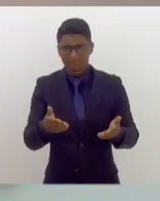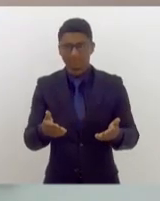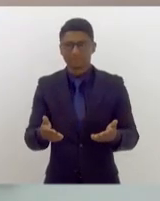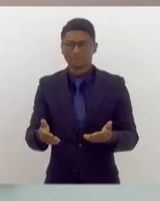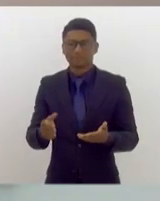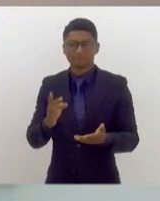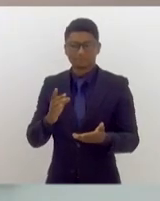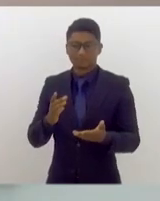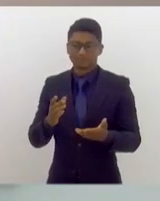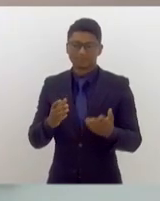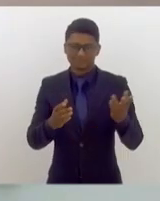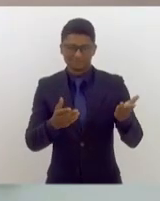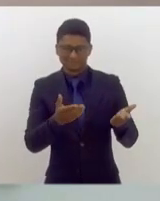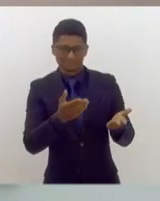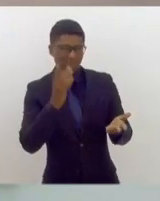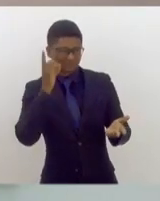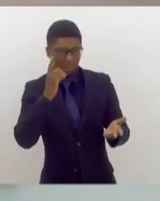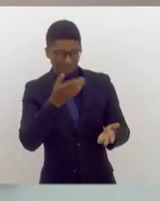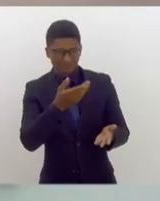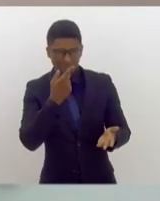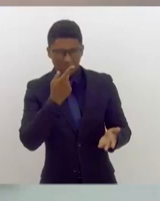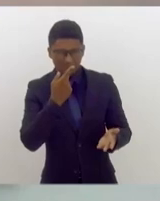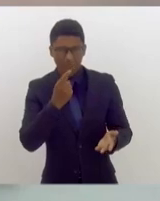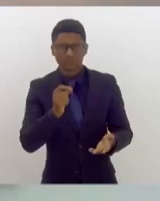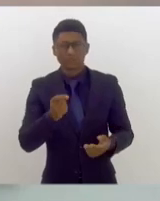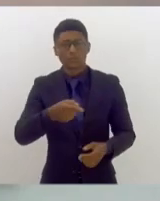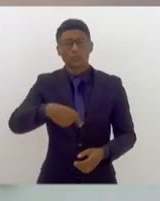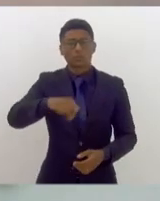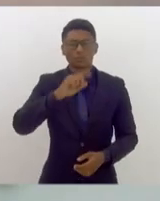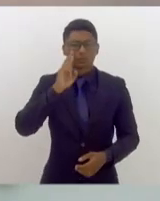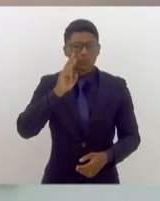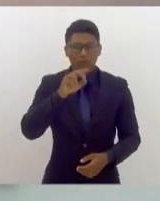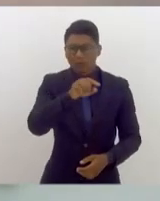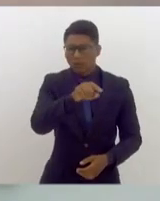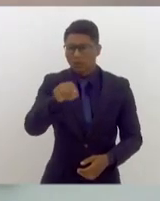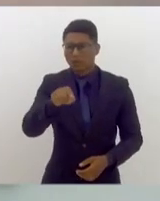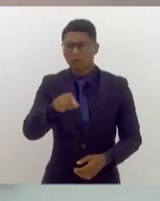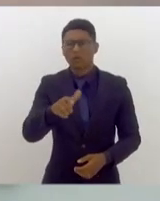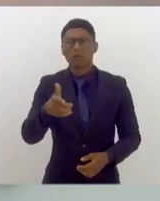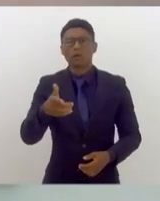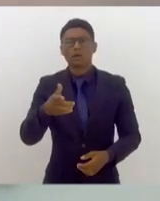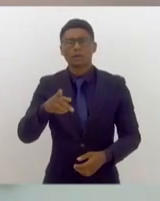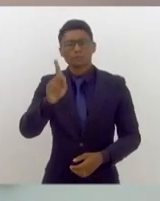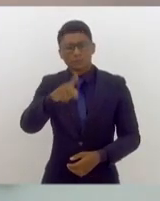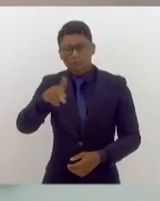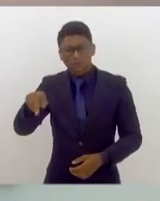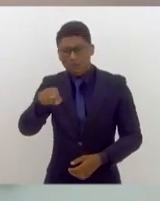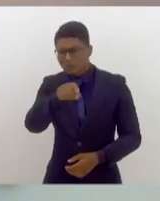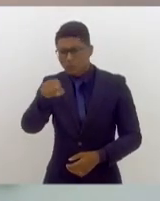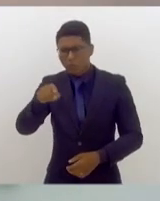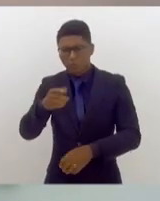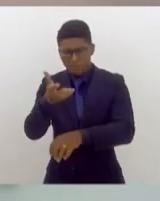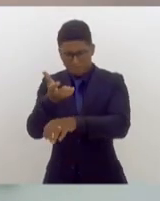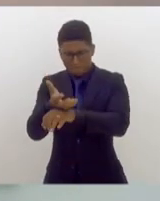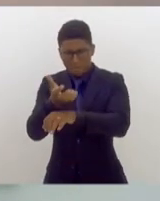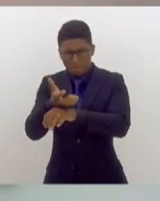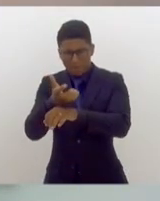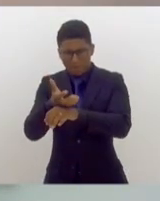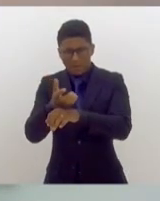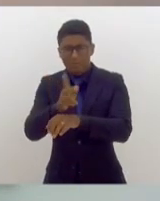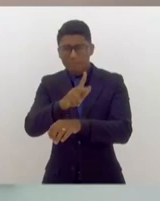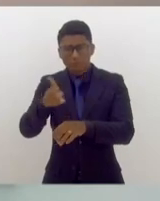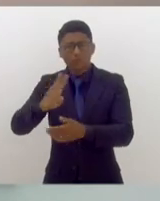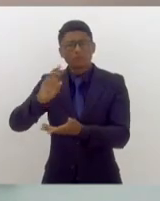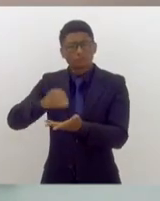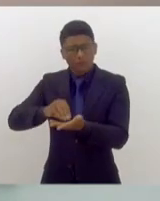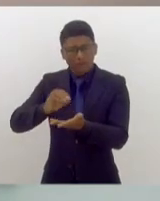do deputado Valdec, é a gente ver a carência de professores em determinadas disciplinas. E essas determinadas